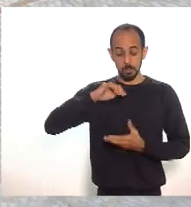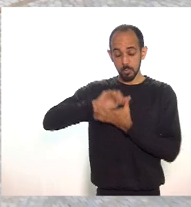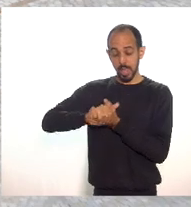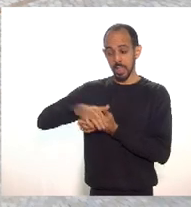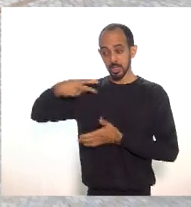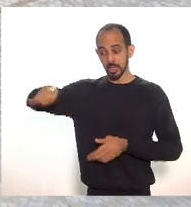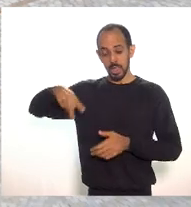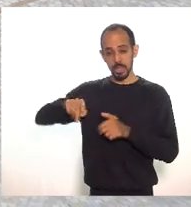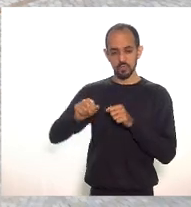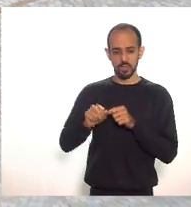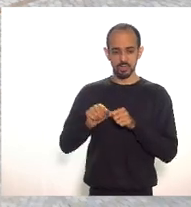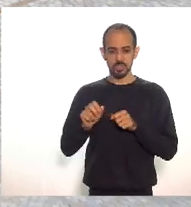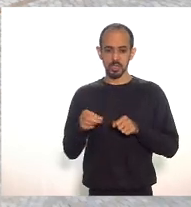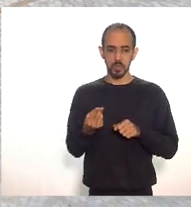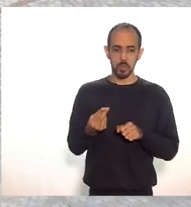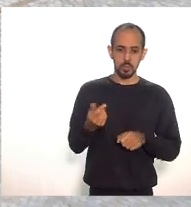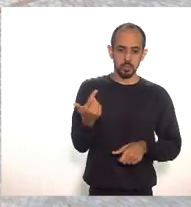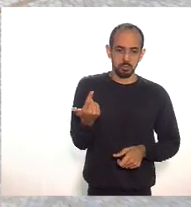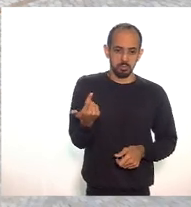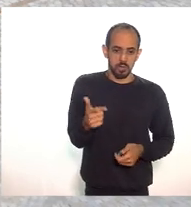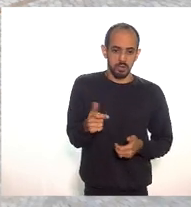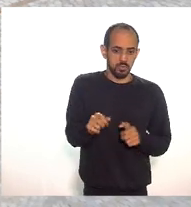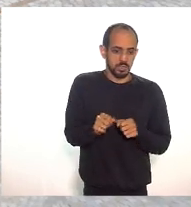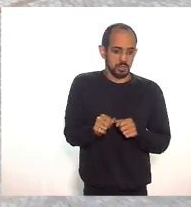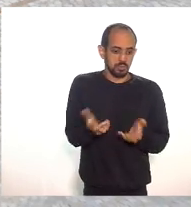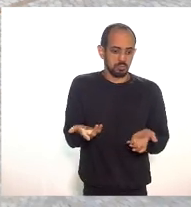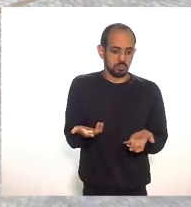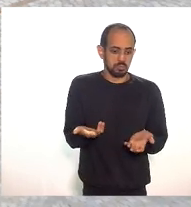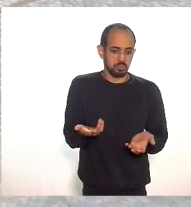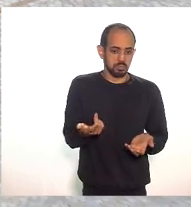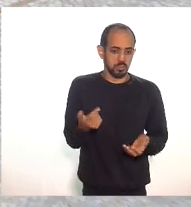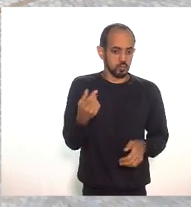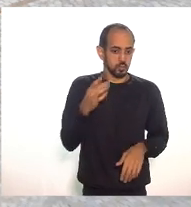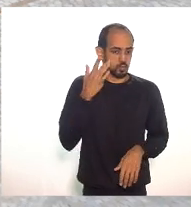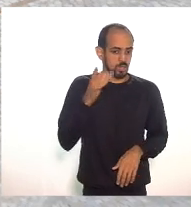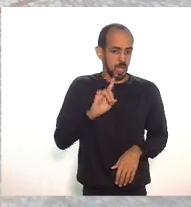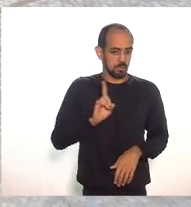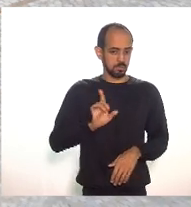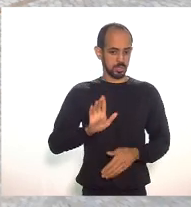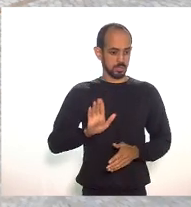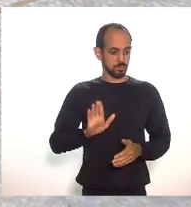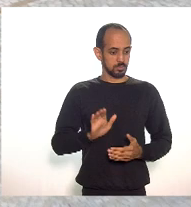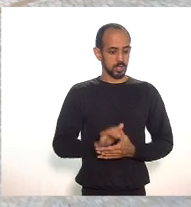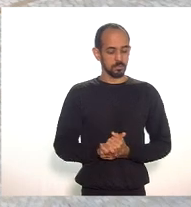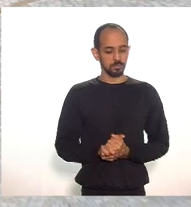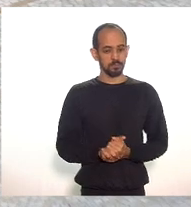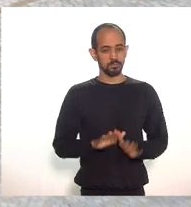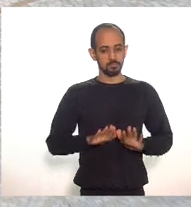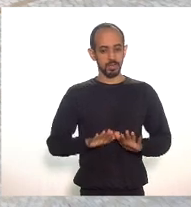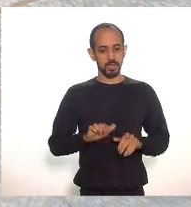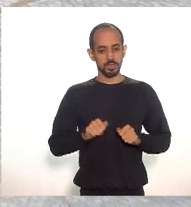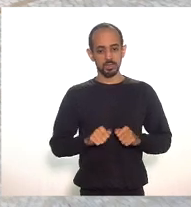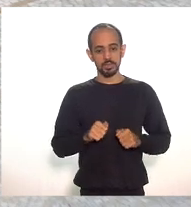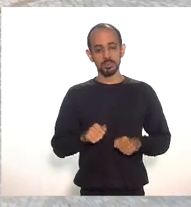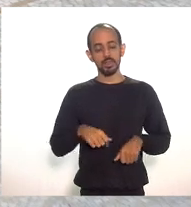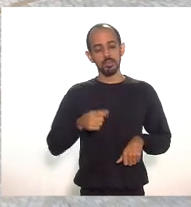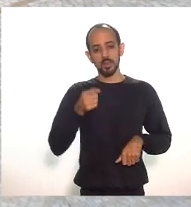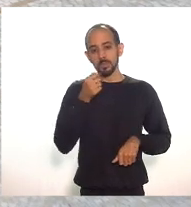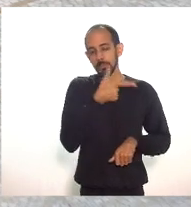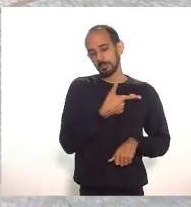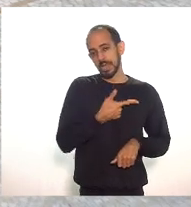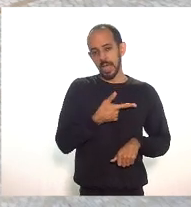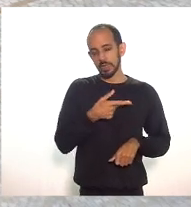estranho né ele mora com a mulher não vive com a esposa e não sabe de nada mas toma segura aquela audiência de ontem